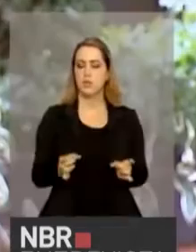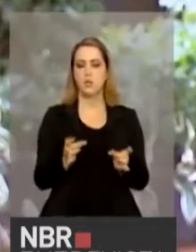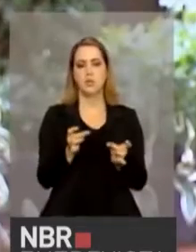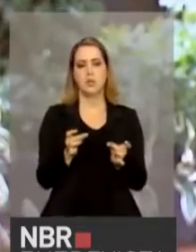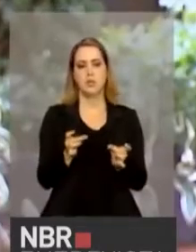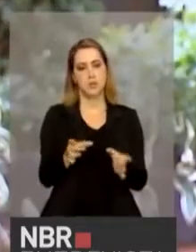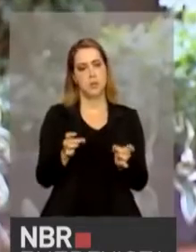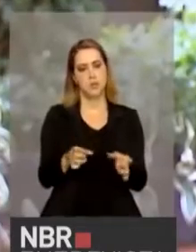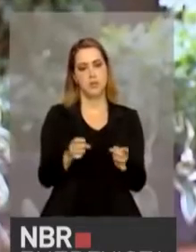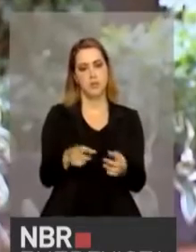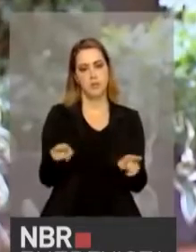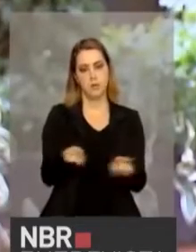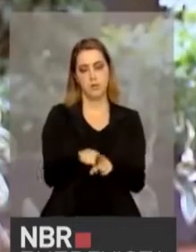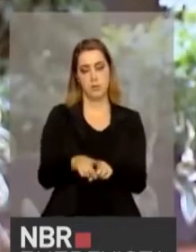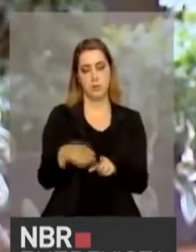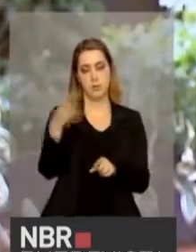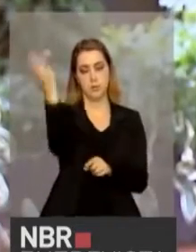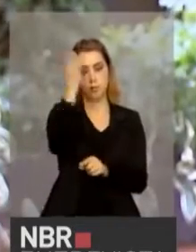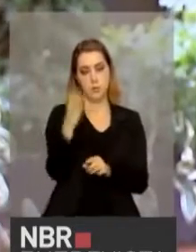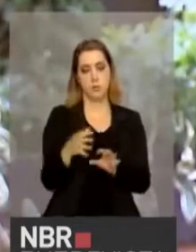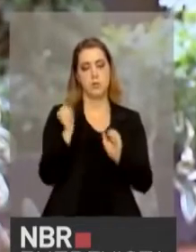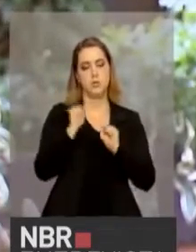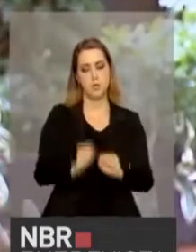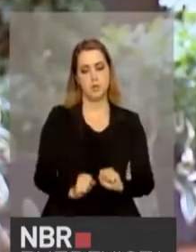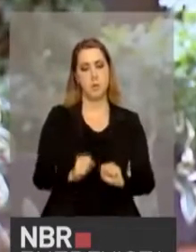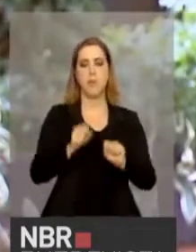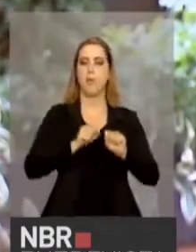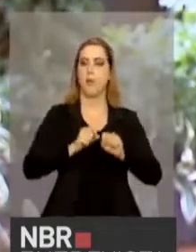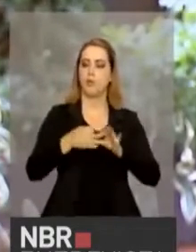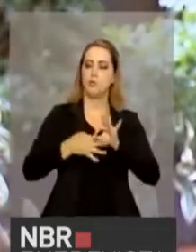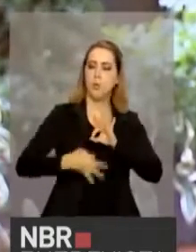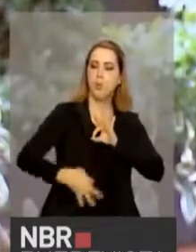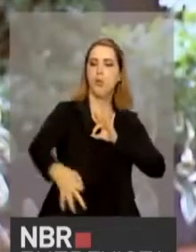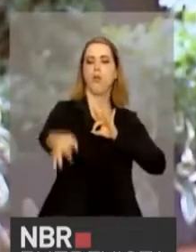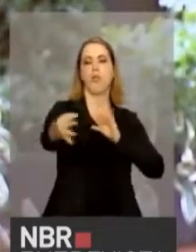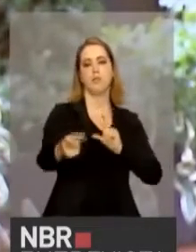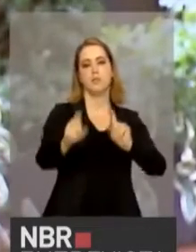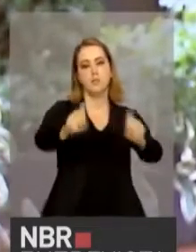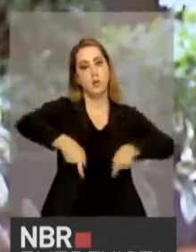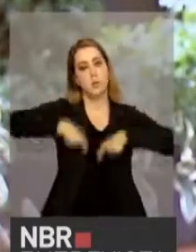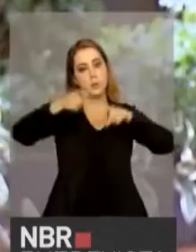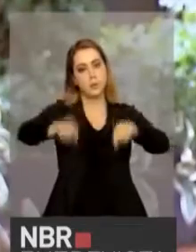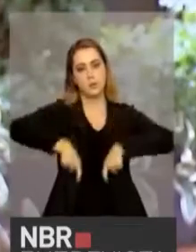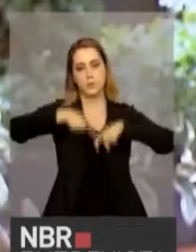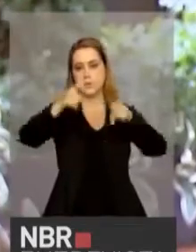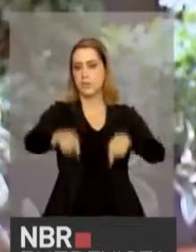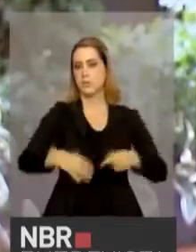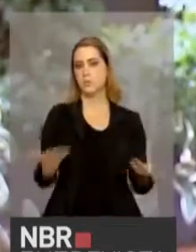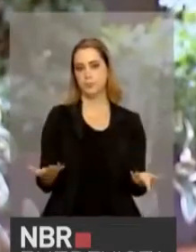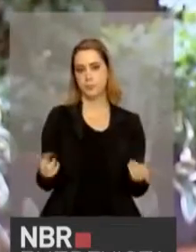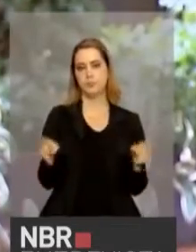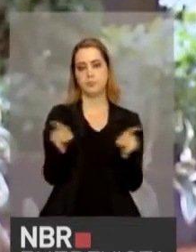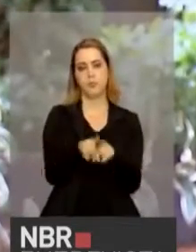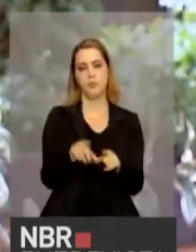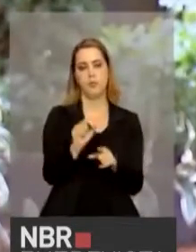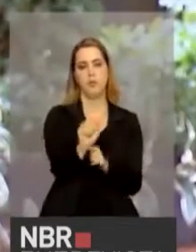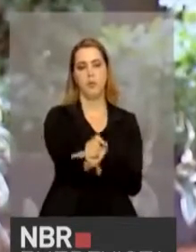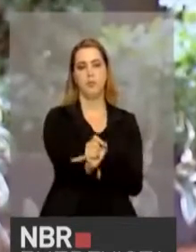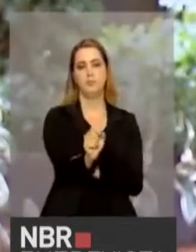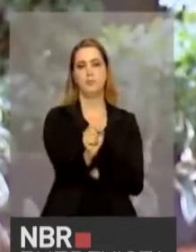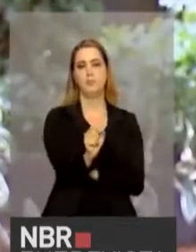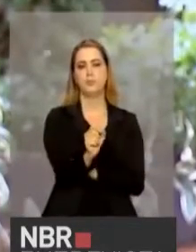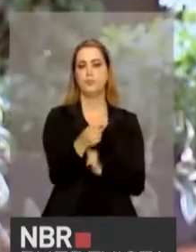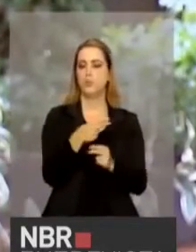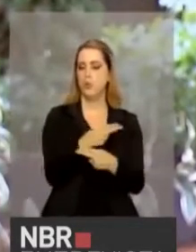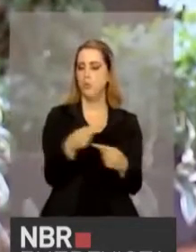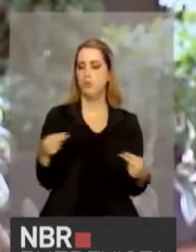do brasil permite a produção agrícola né ele larga escala é de de